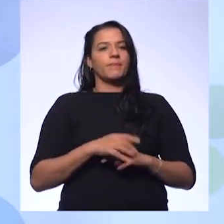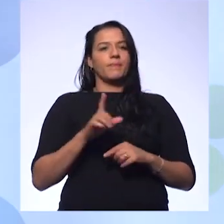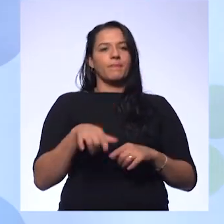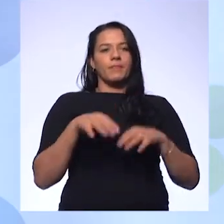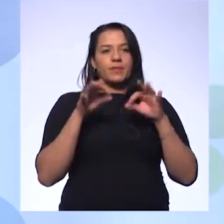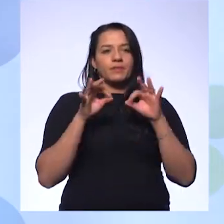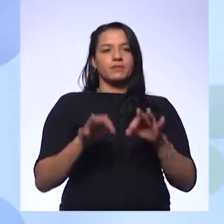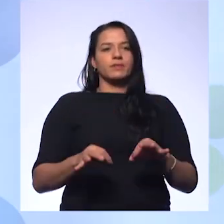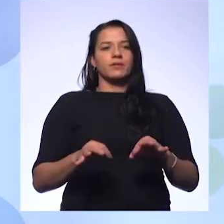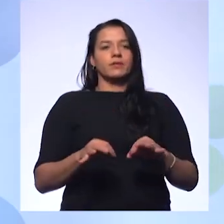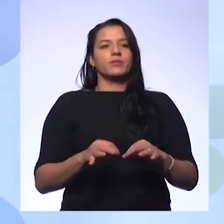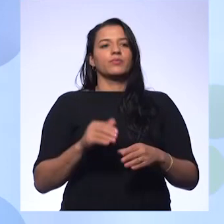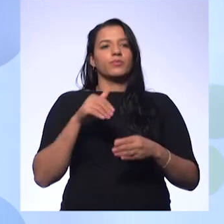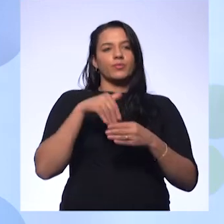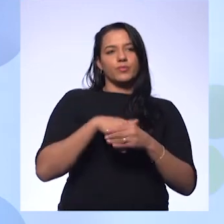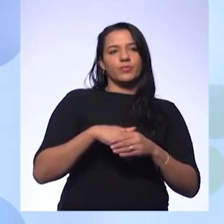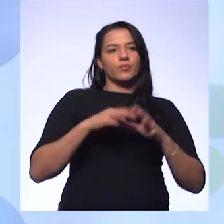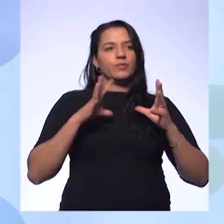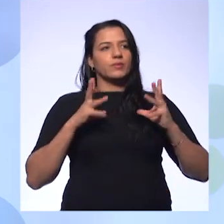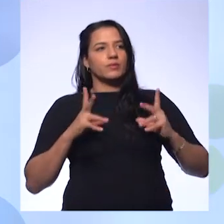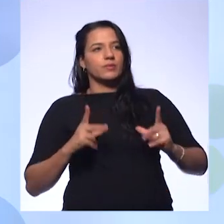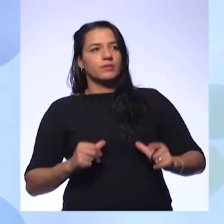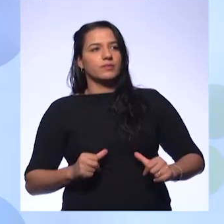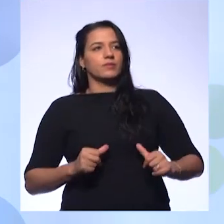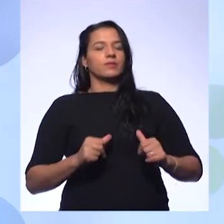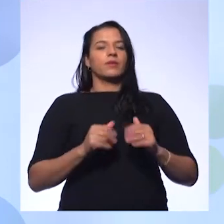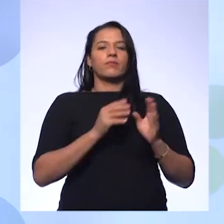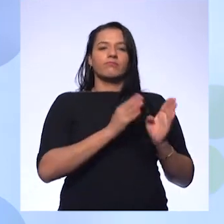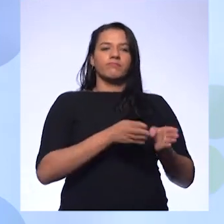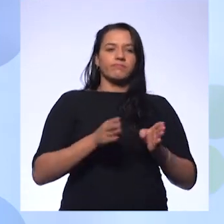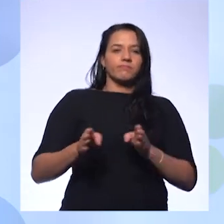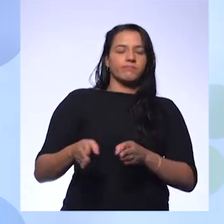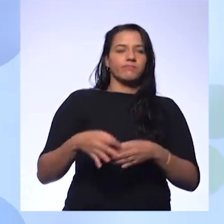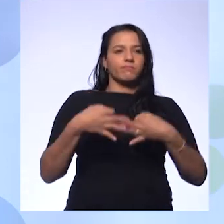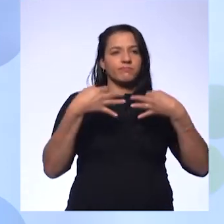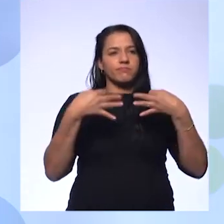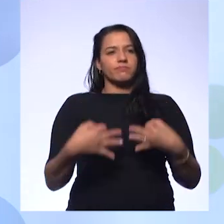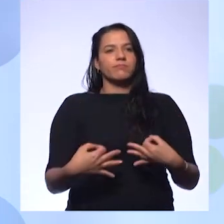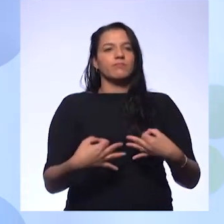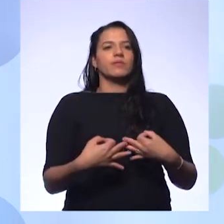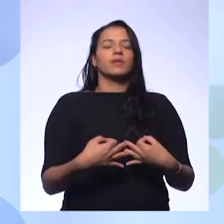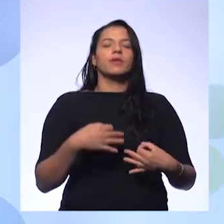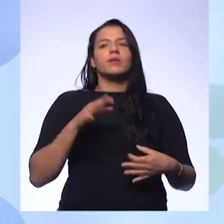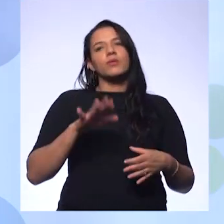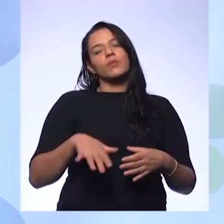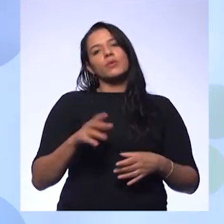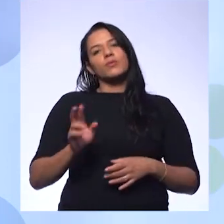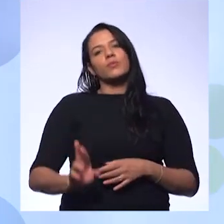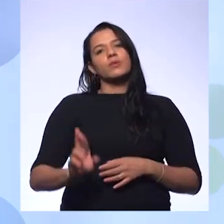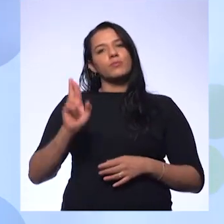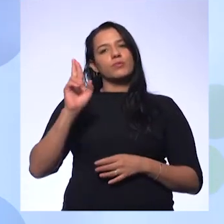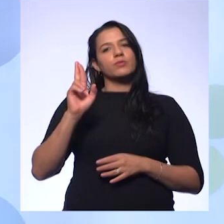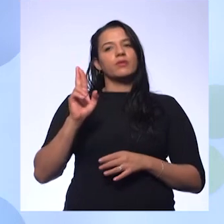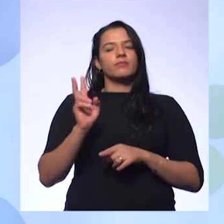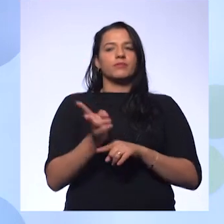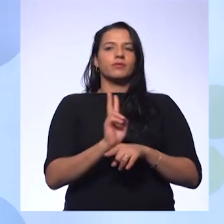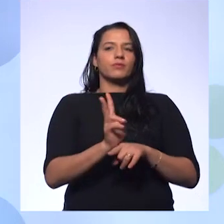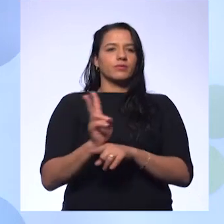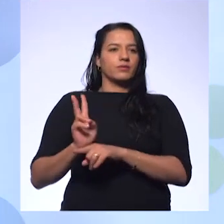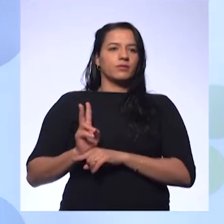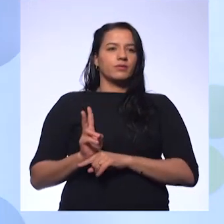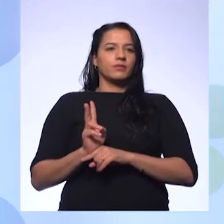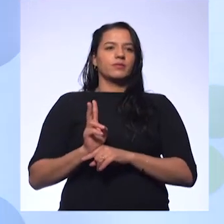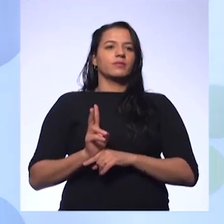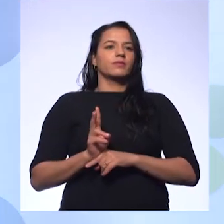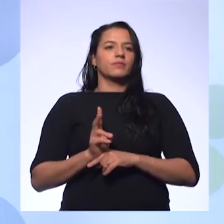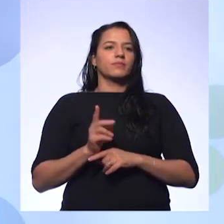um processo límpido, um processo honesto, quando os interessados é que organizam, né? Se